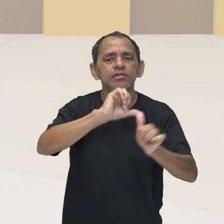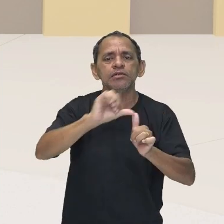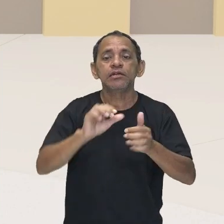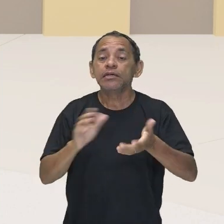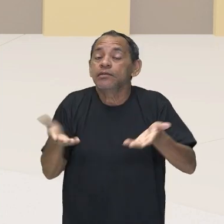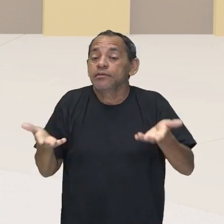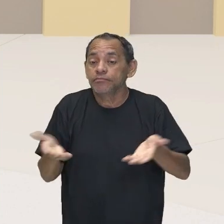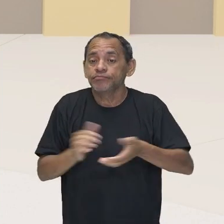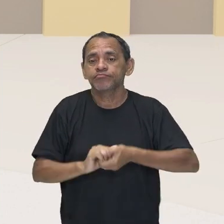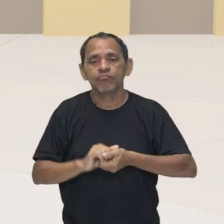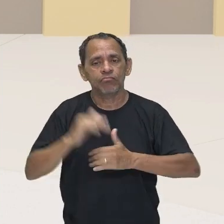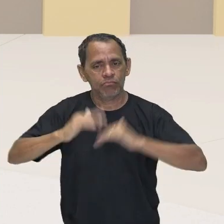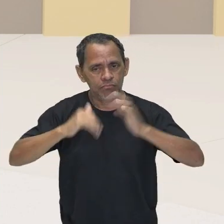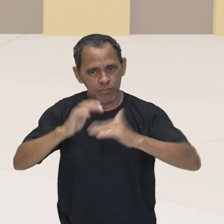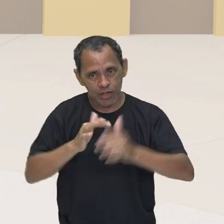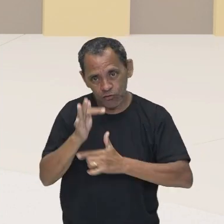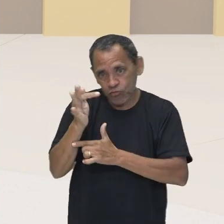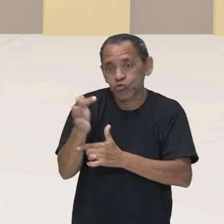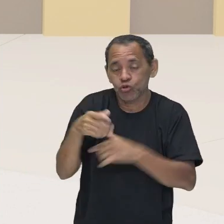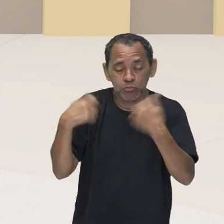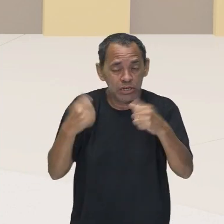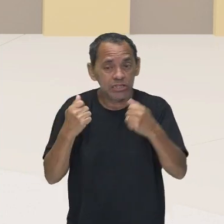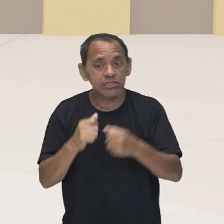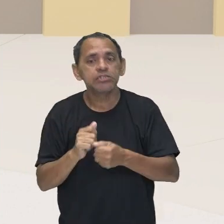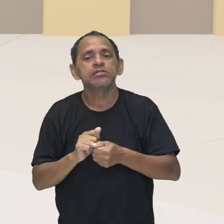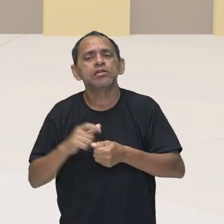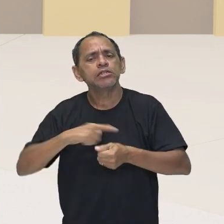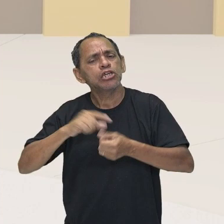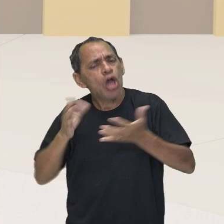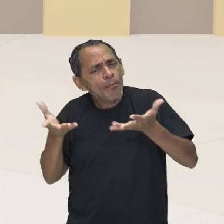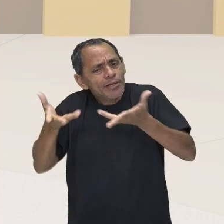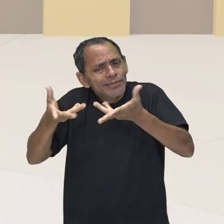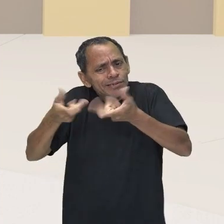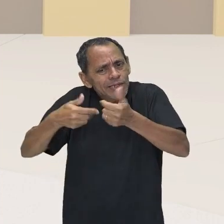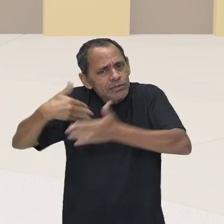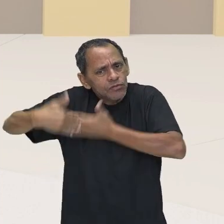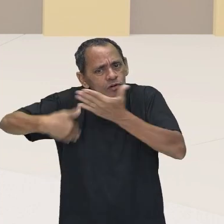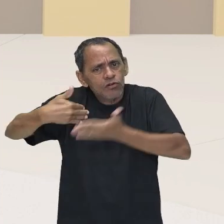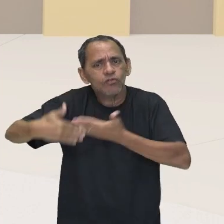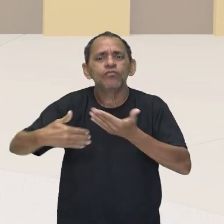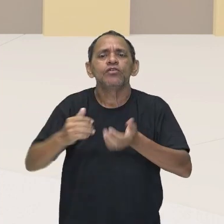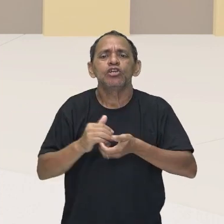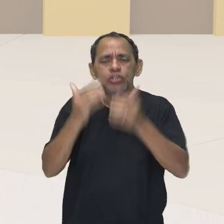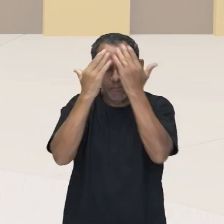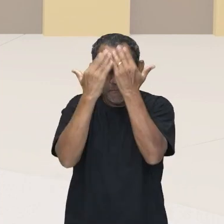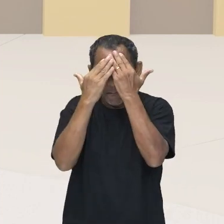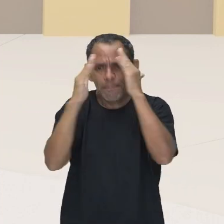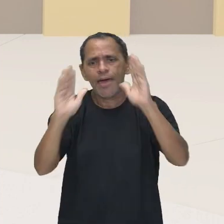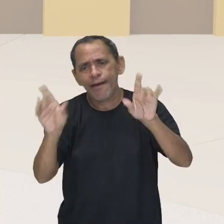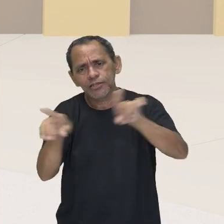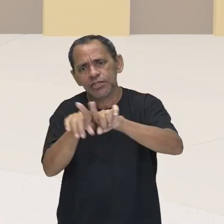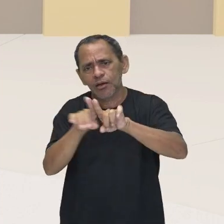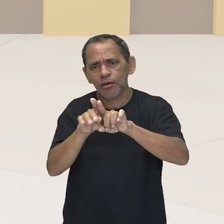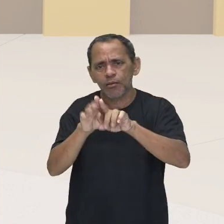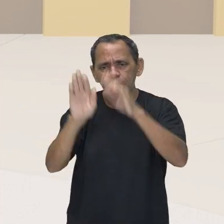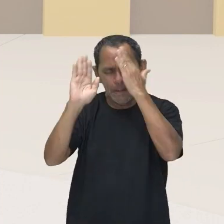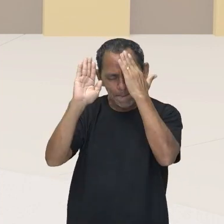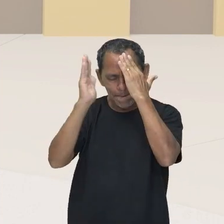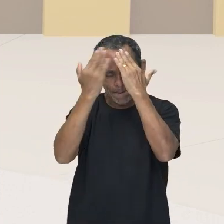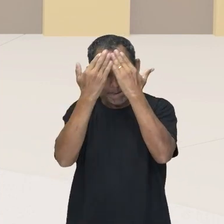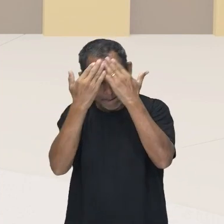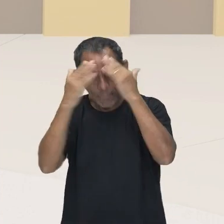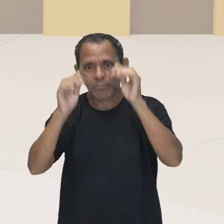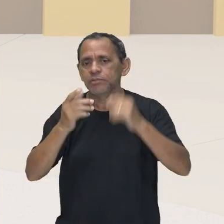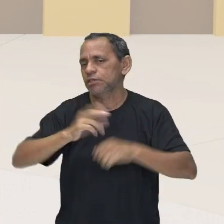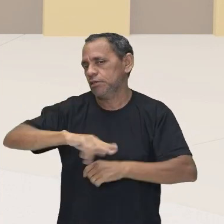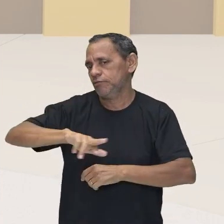vão precisar ter essas habilidades desenvolvidas, ter a mente mais aberta, nada fechado. Lembra do pensamento fora